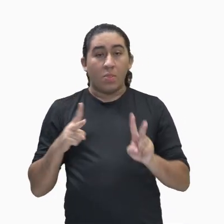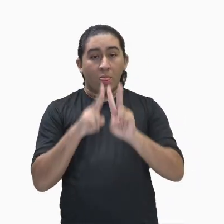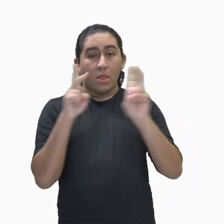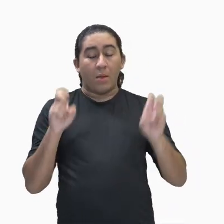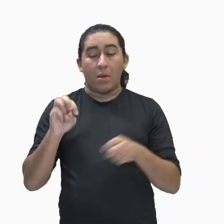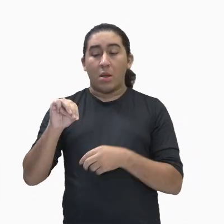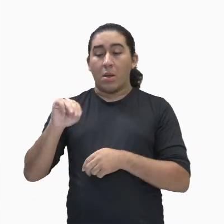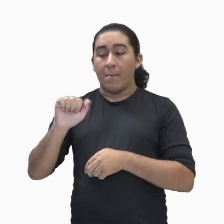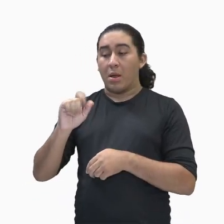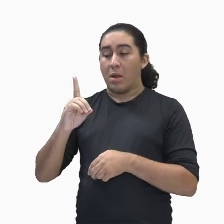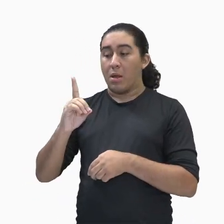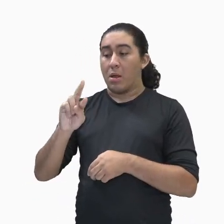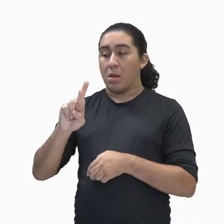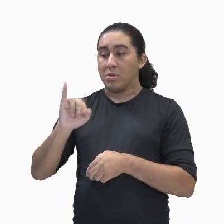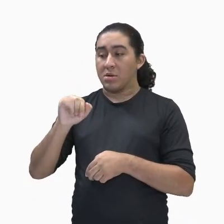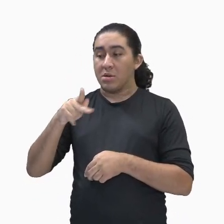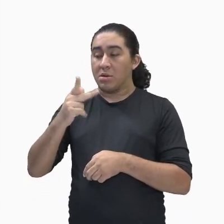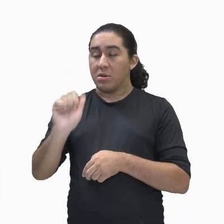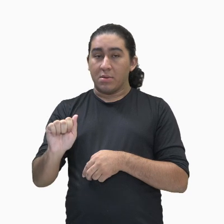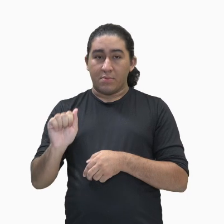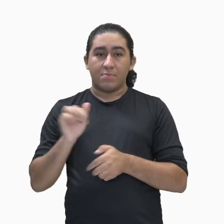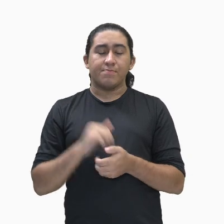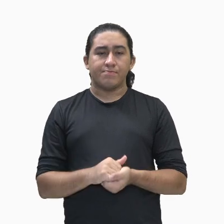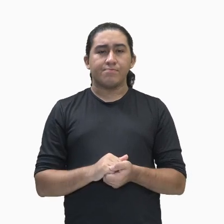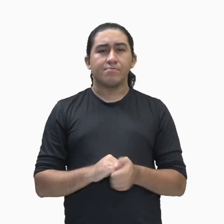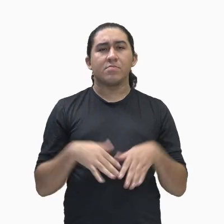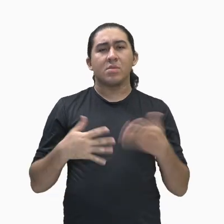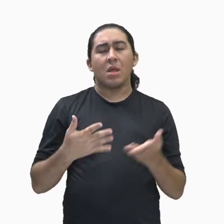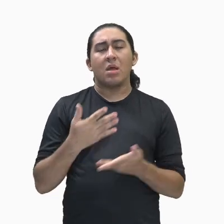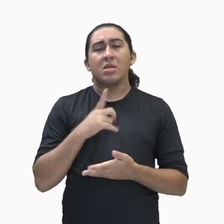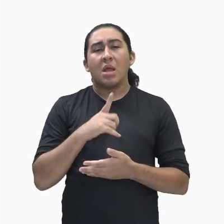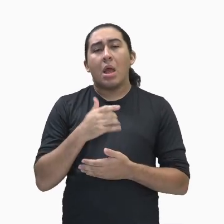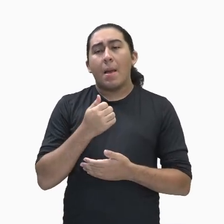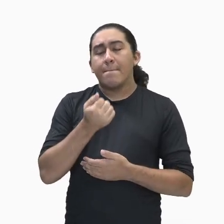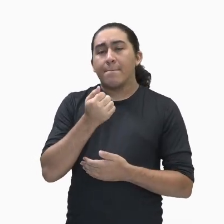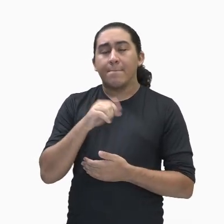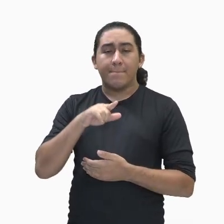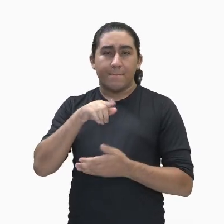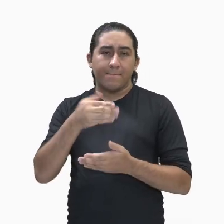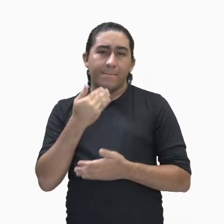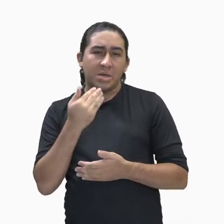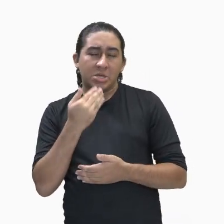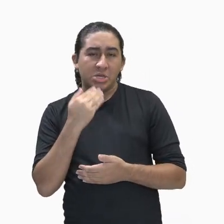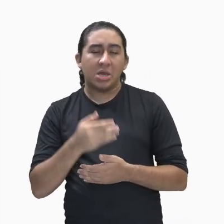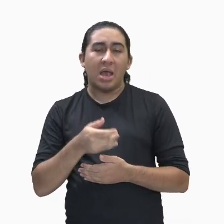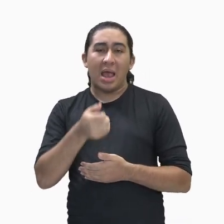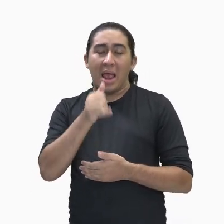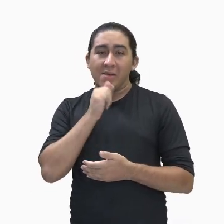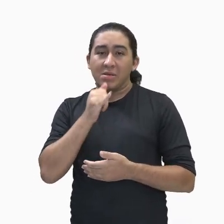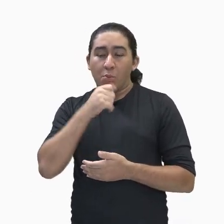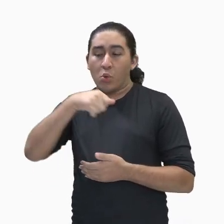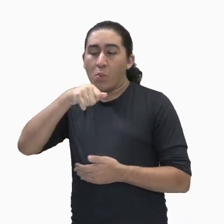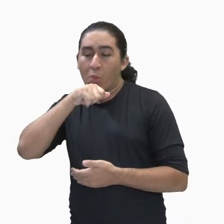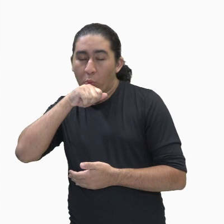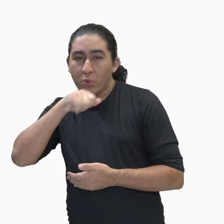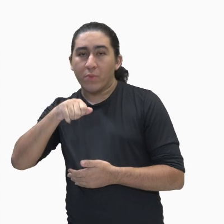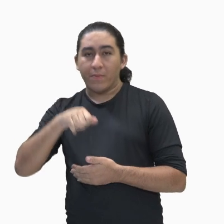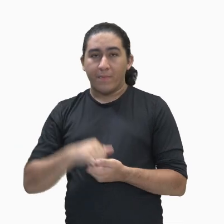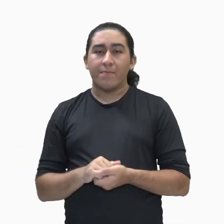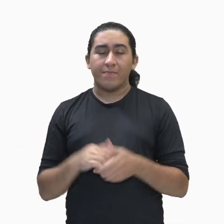E olha lá, essa linda imagem aí, não é? Dos dois já, no casamento. Então, você tem a palavra bride,